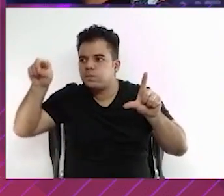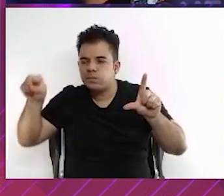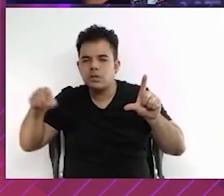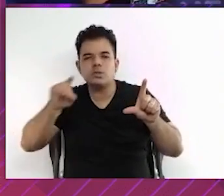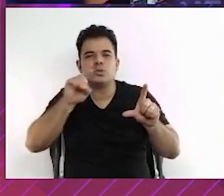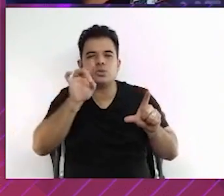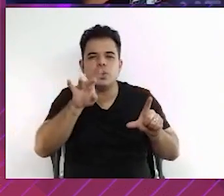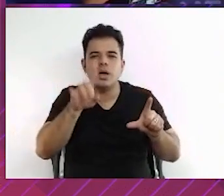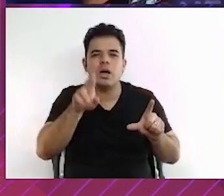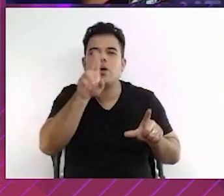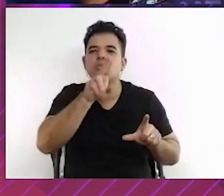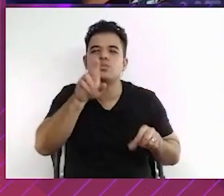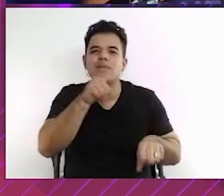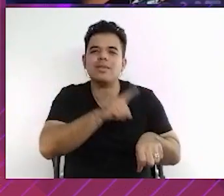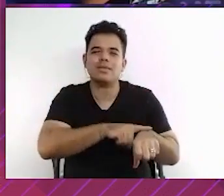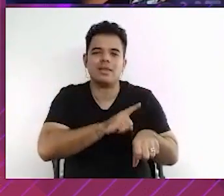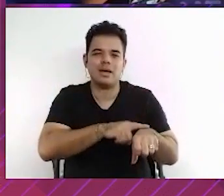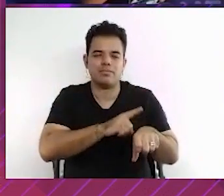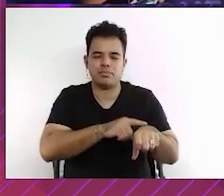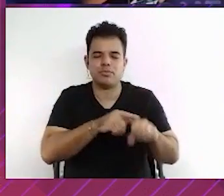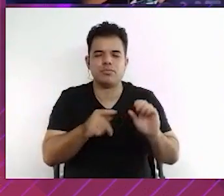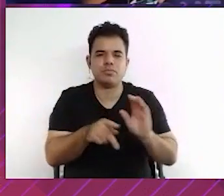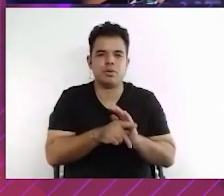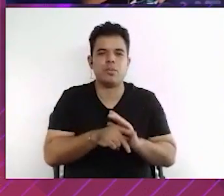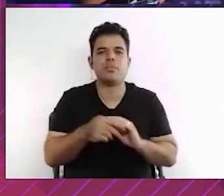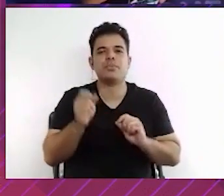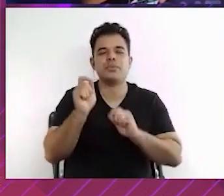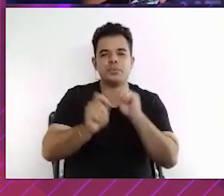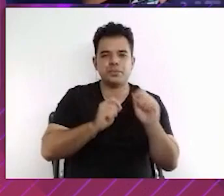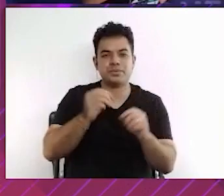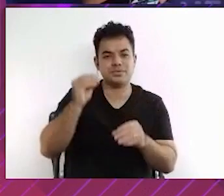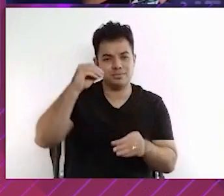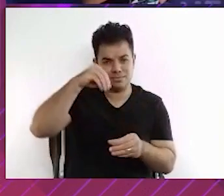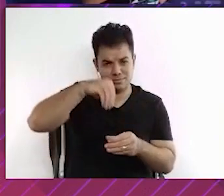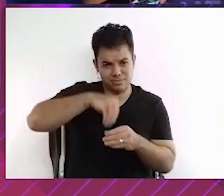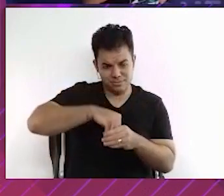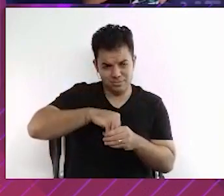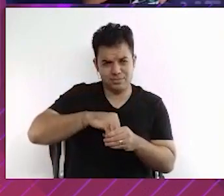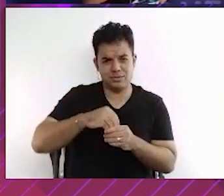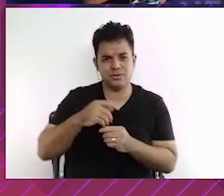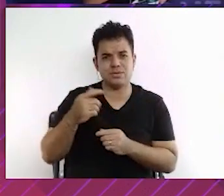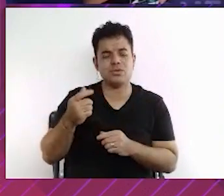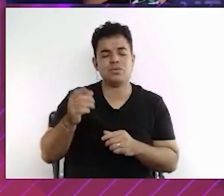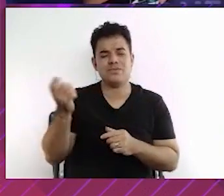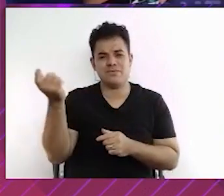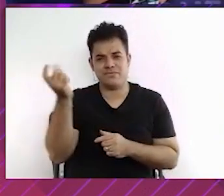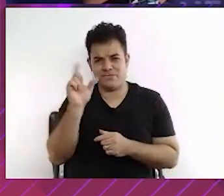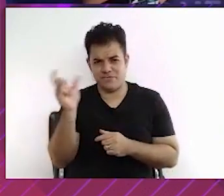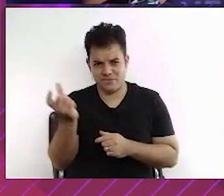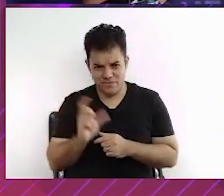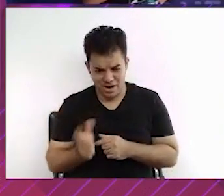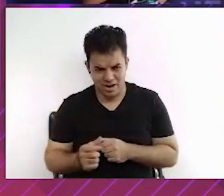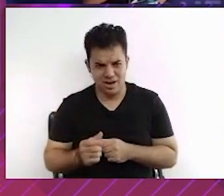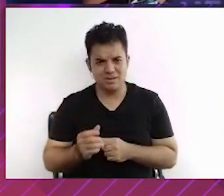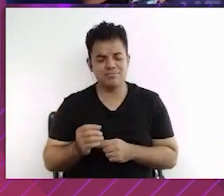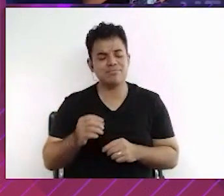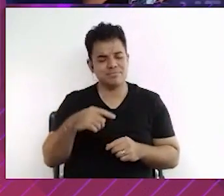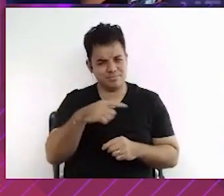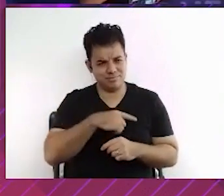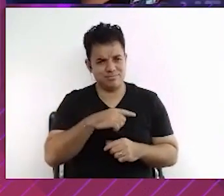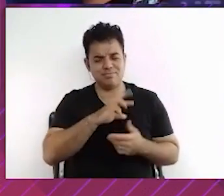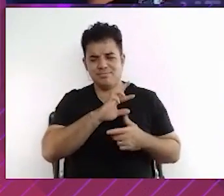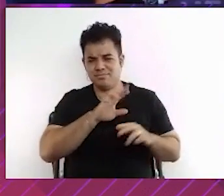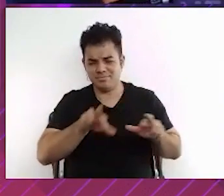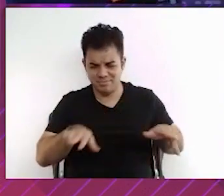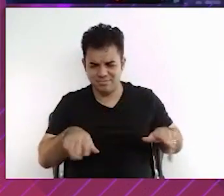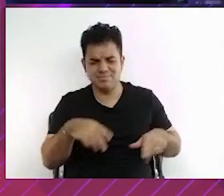defasagens no tempo como variáveis preditoras. Às vezes, uma regressão linear simples consegue resolver o problema, é